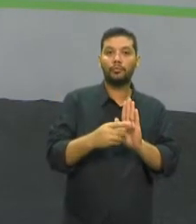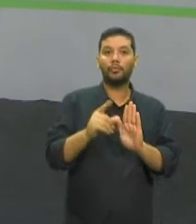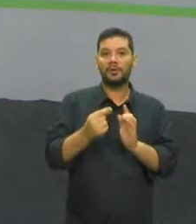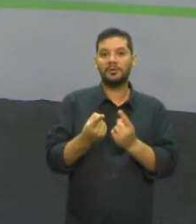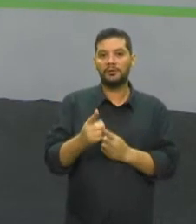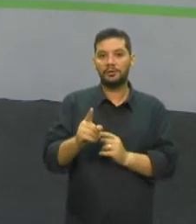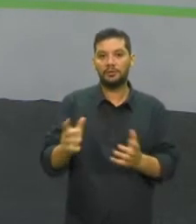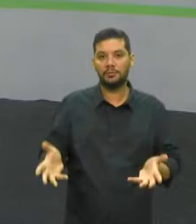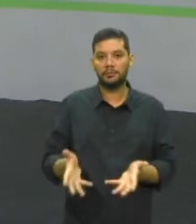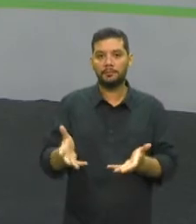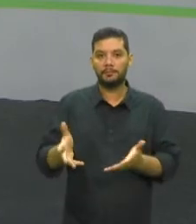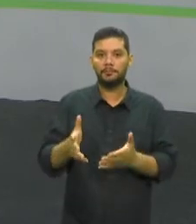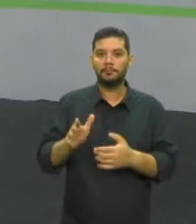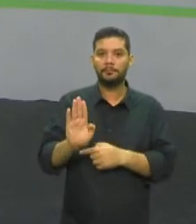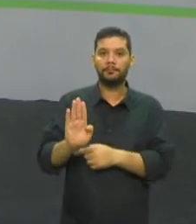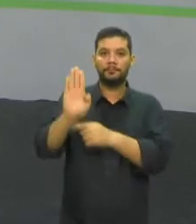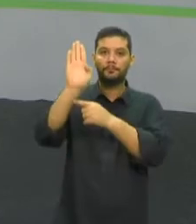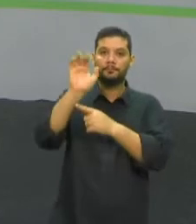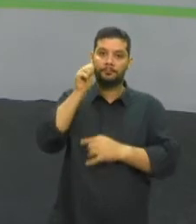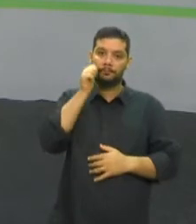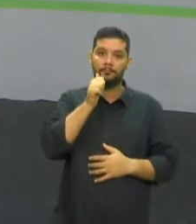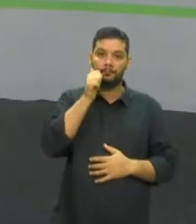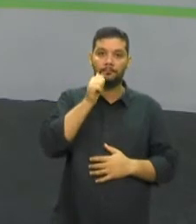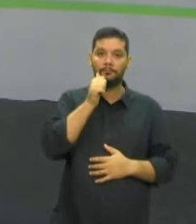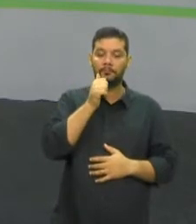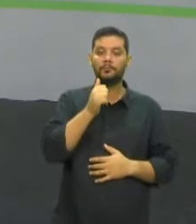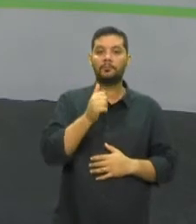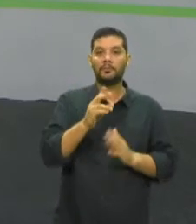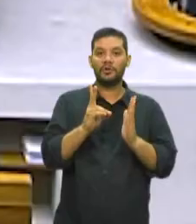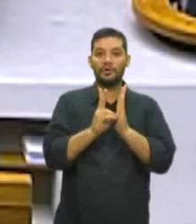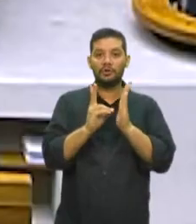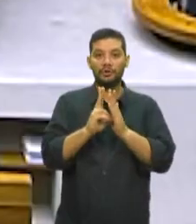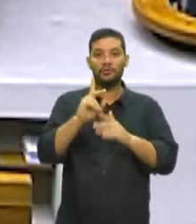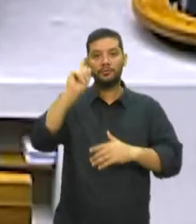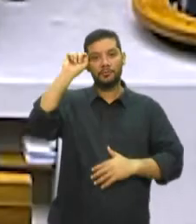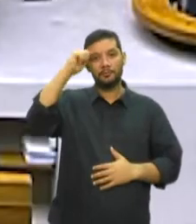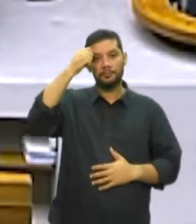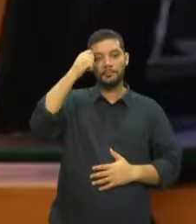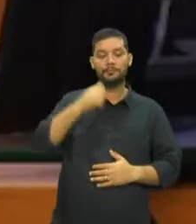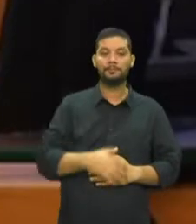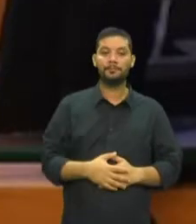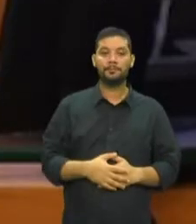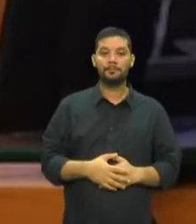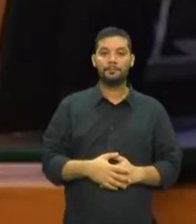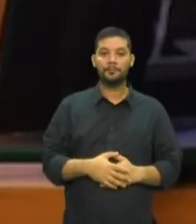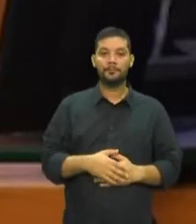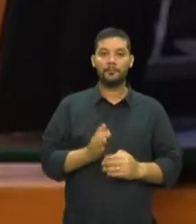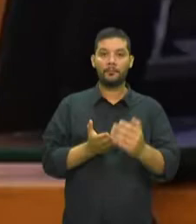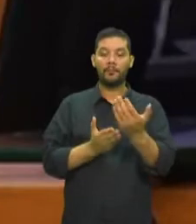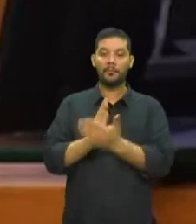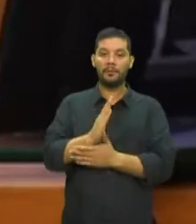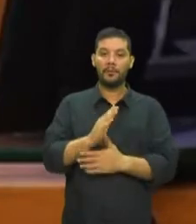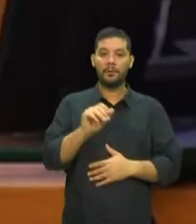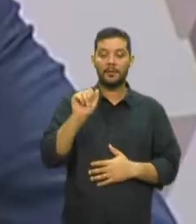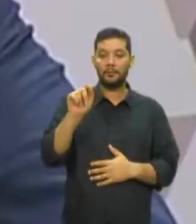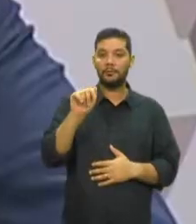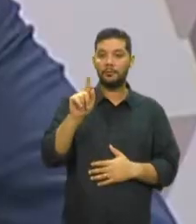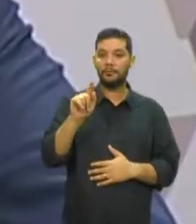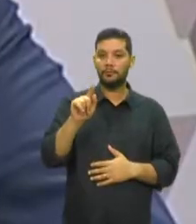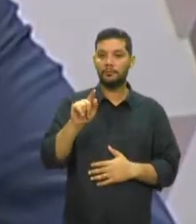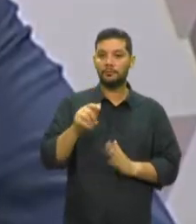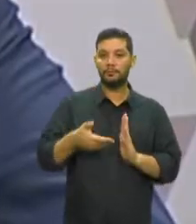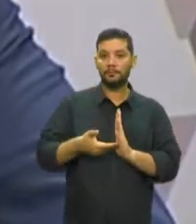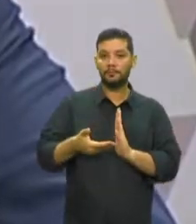a candidatura de mulheres, índios e pessoas negras. Aprovada em agosto pela Câmara dos Deputados, a